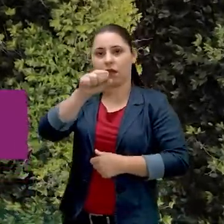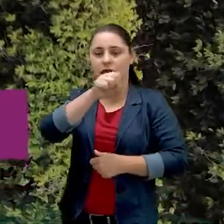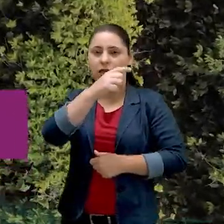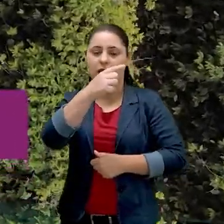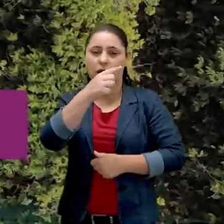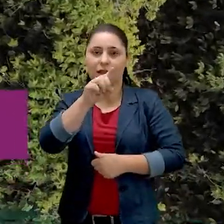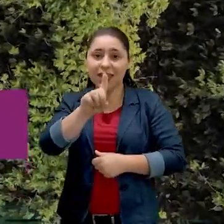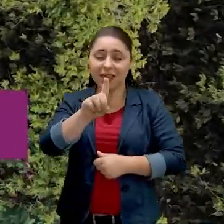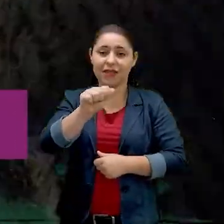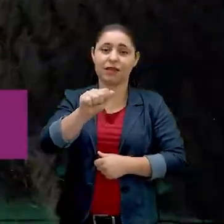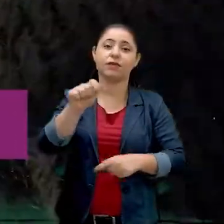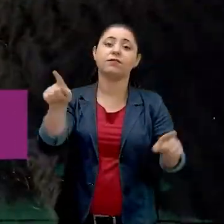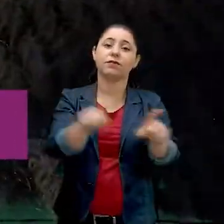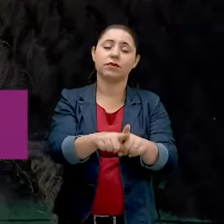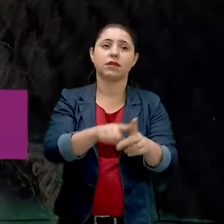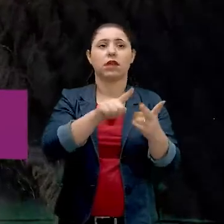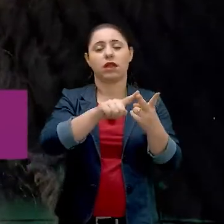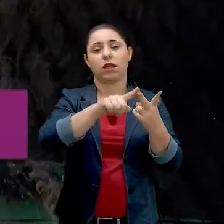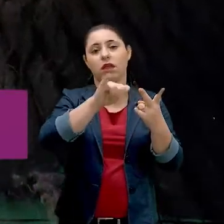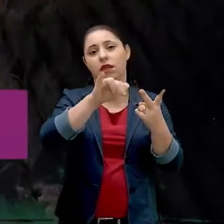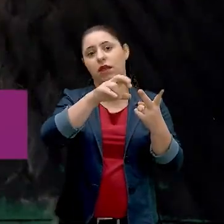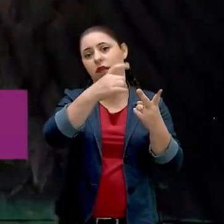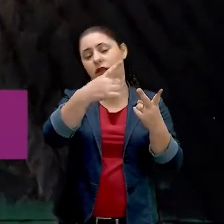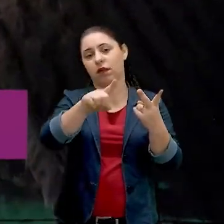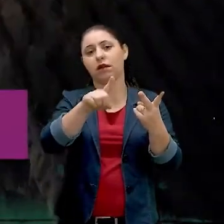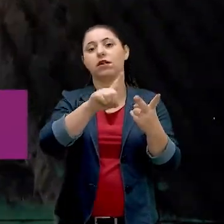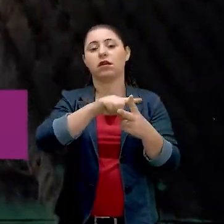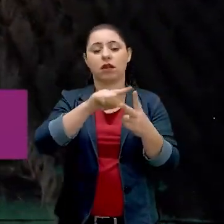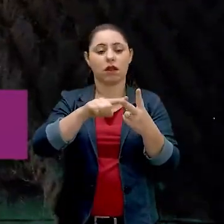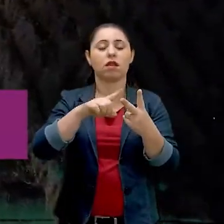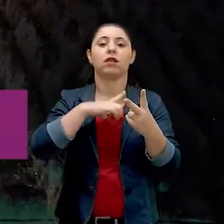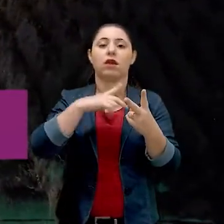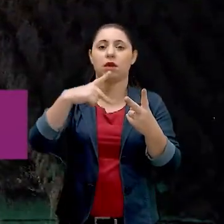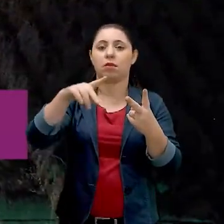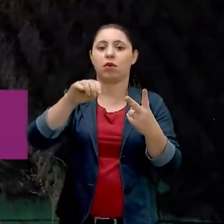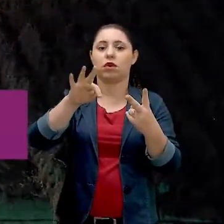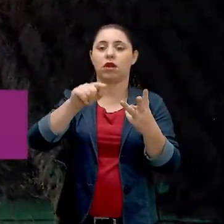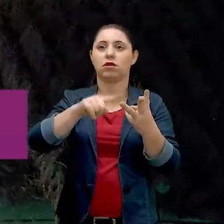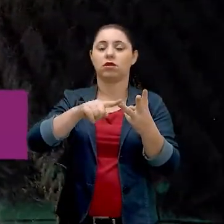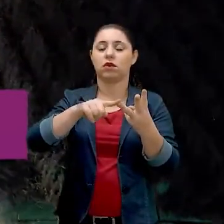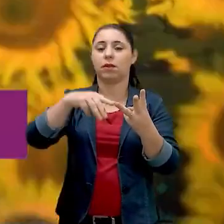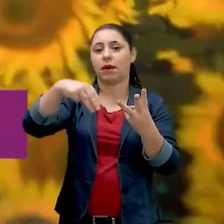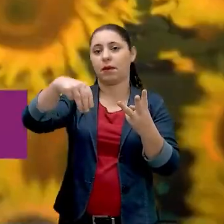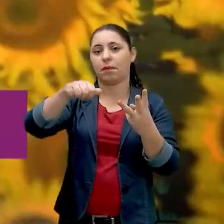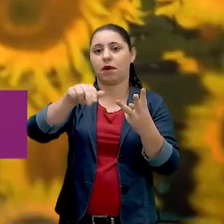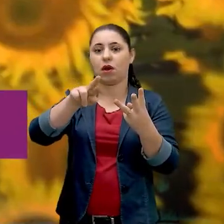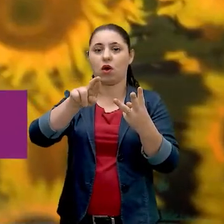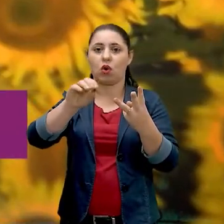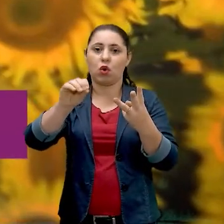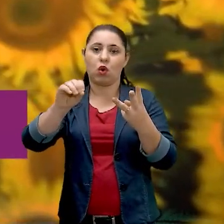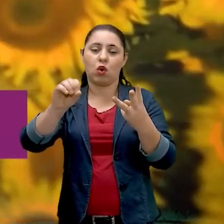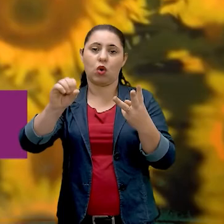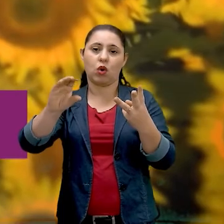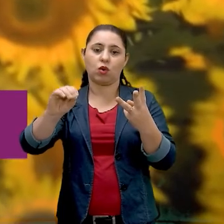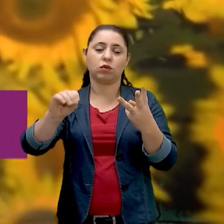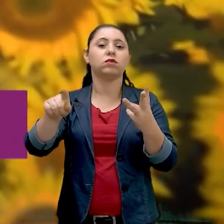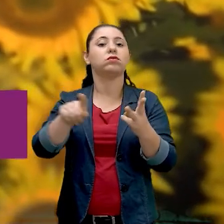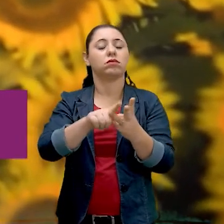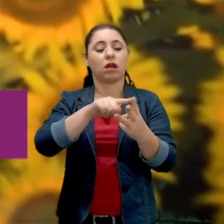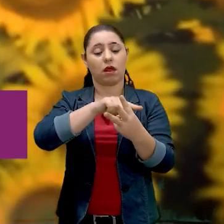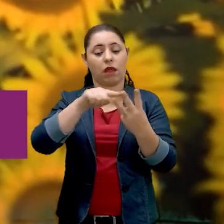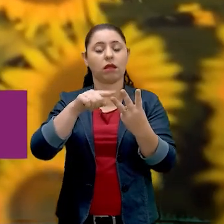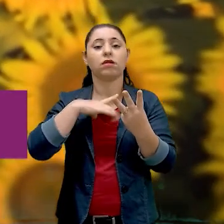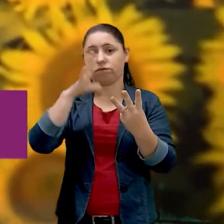também esse que tem potássio. O Irã também produz esse fertilizante com potássio, e o Marrocos. A gente tem alternativas para